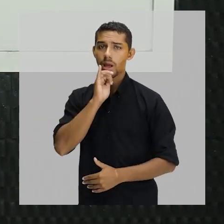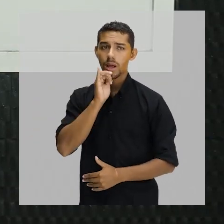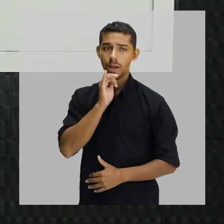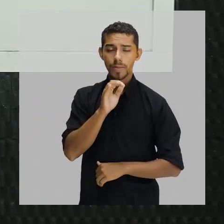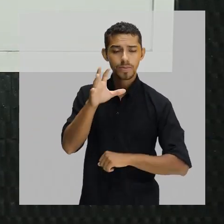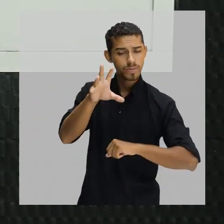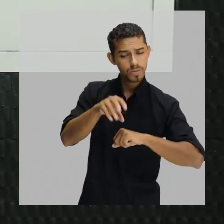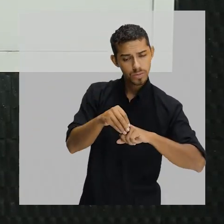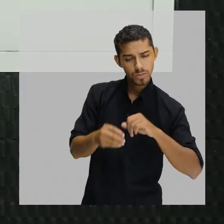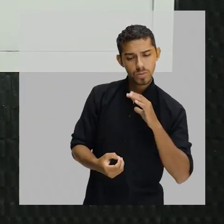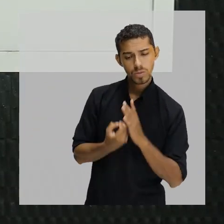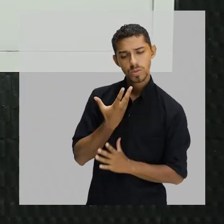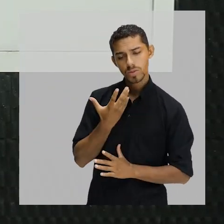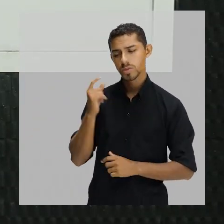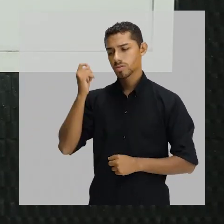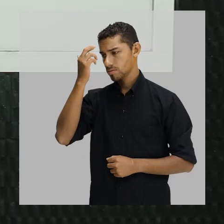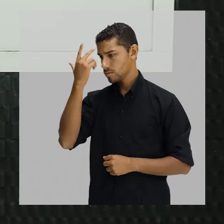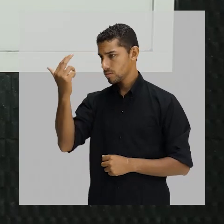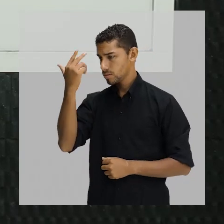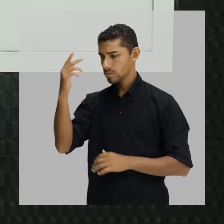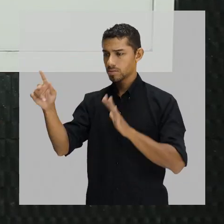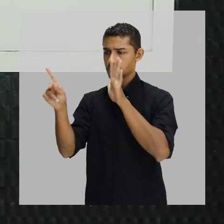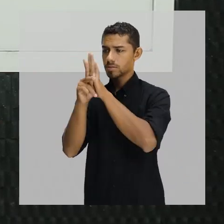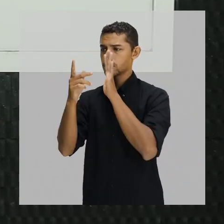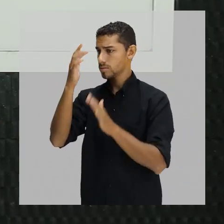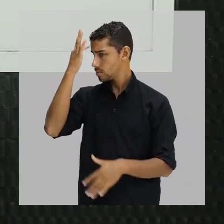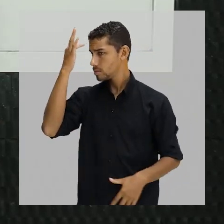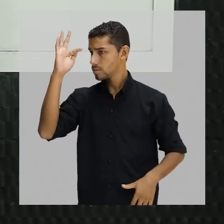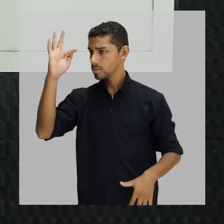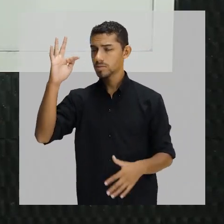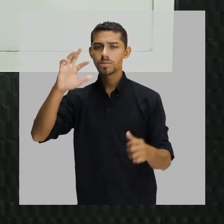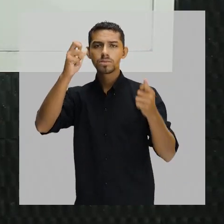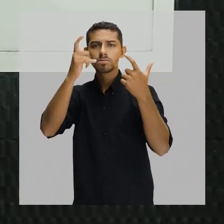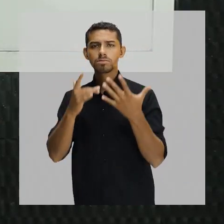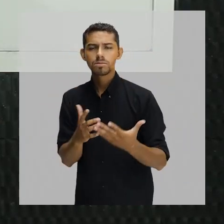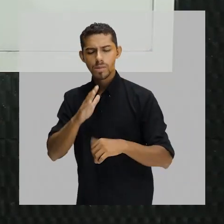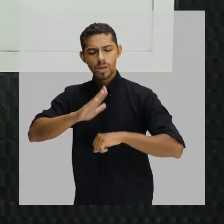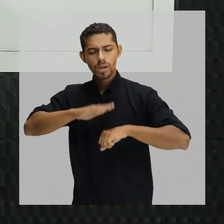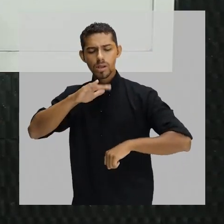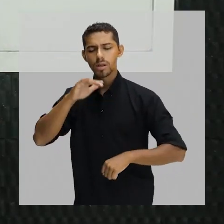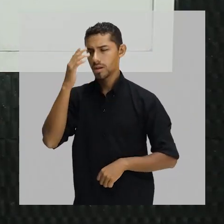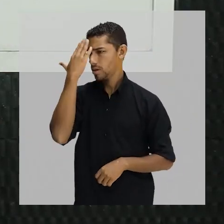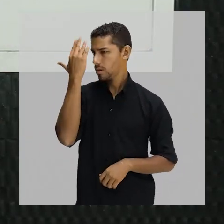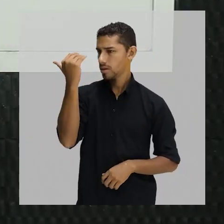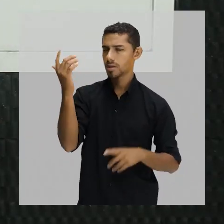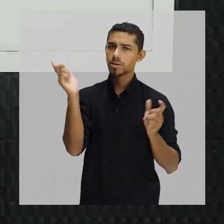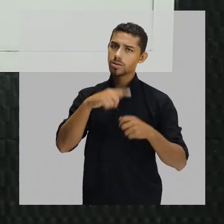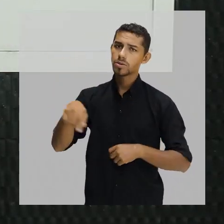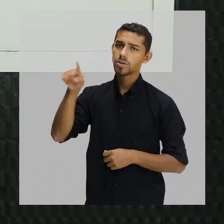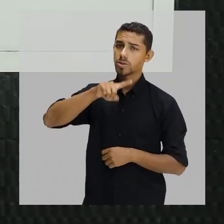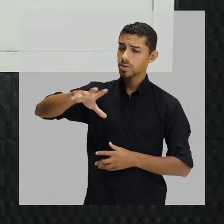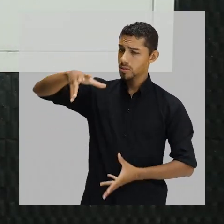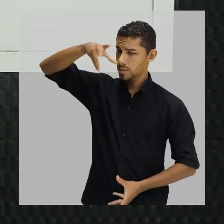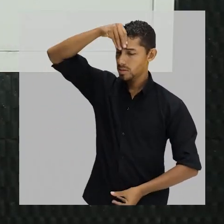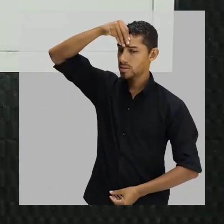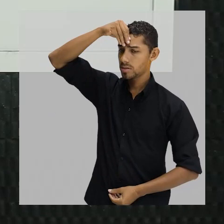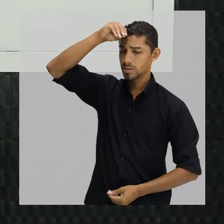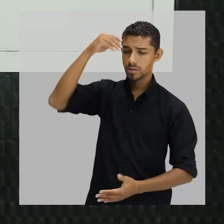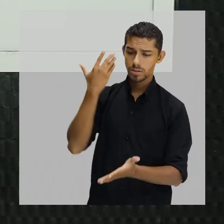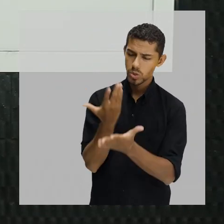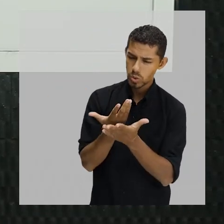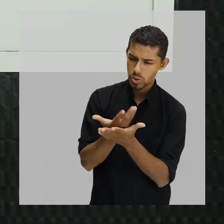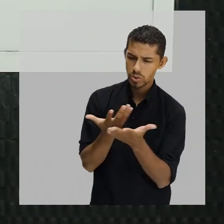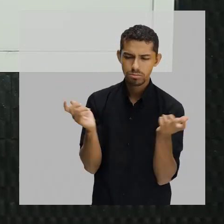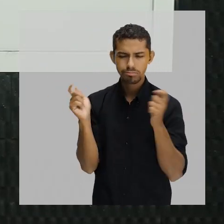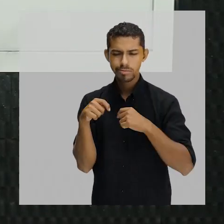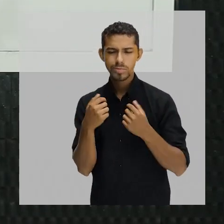do conhecimento, pela história da filosofia, é em si o elemento mais famoso. Tá? Só para você ter uma ideia, é isso que você estuda lá quando